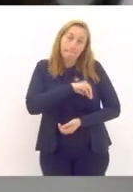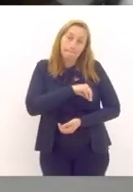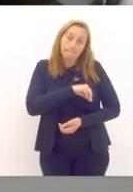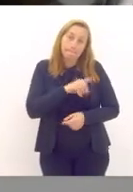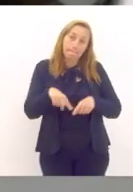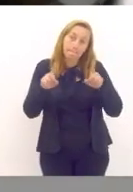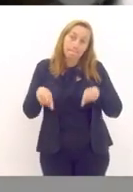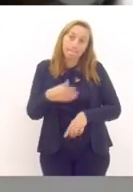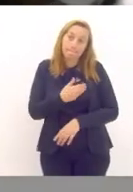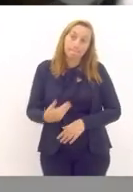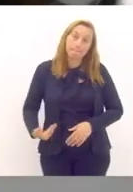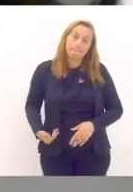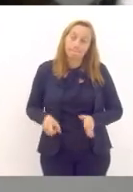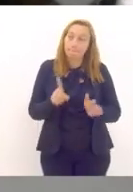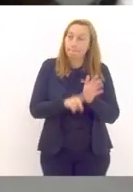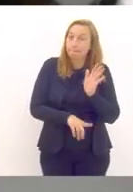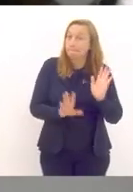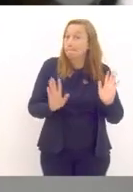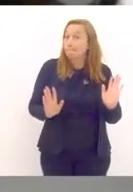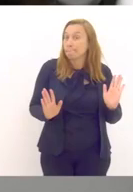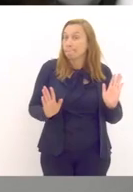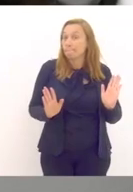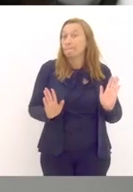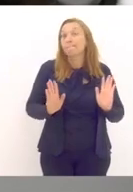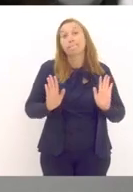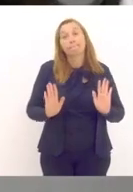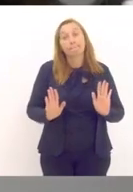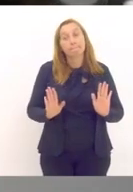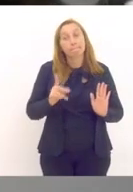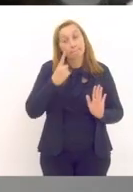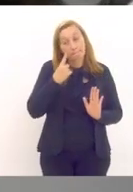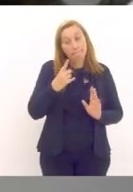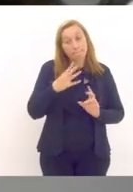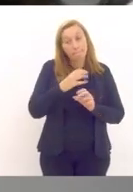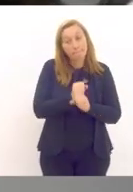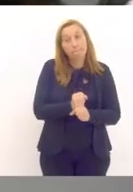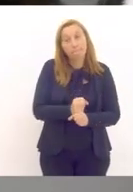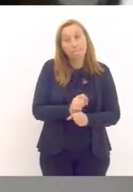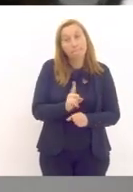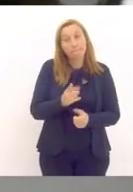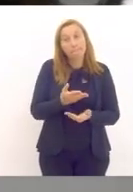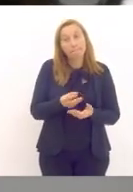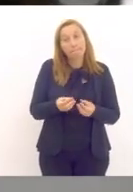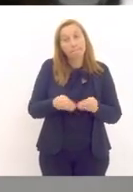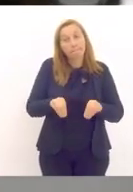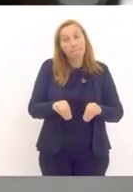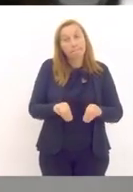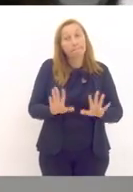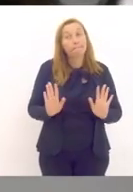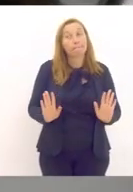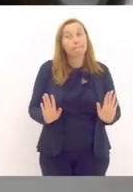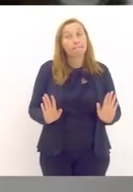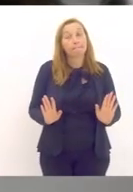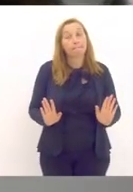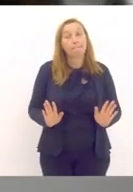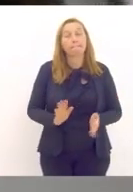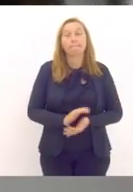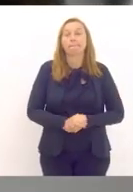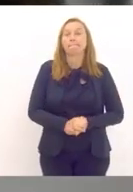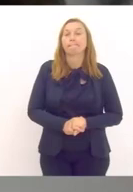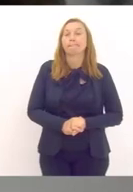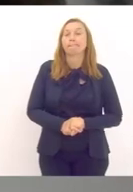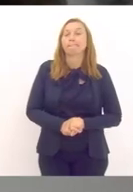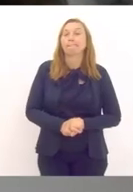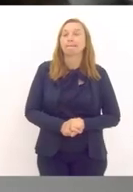servidor público é abaixo disso. Mas tem que fazer esse cálculo para a gente não ficar falando no vazio.